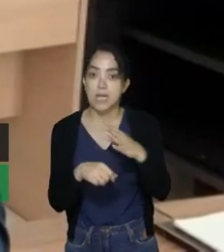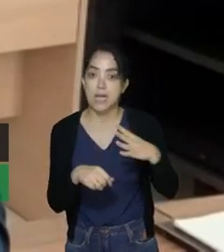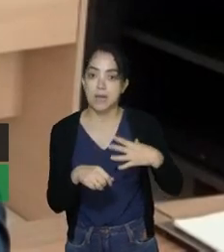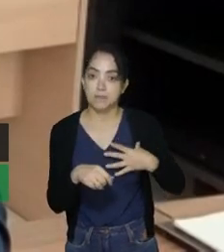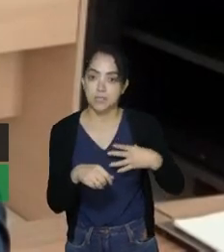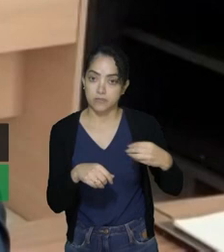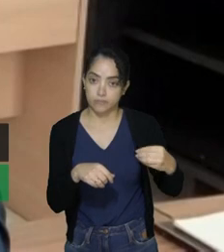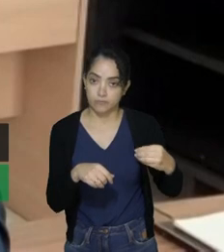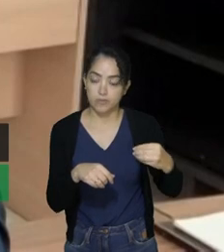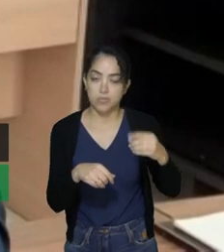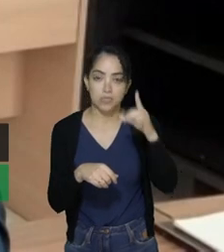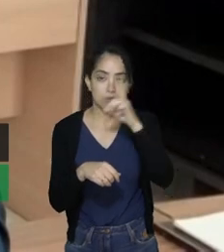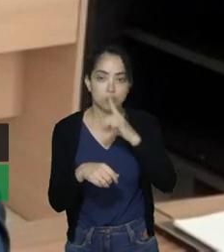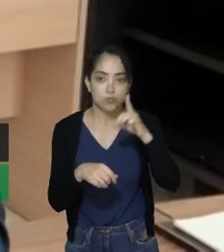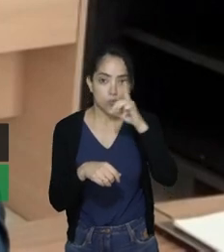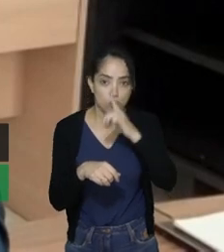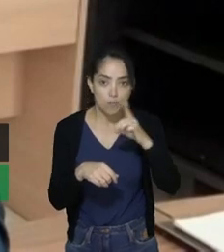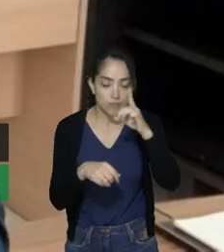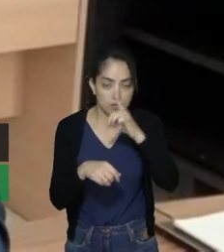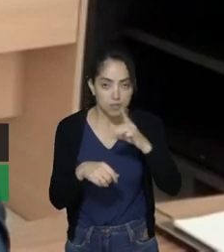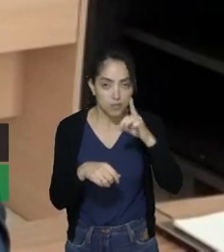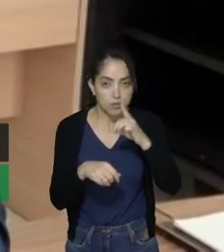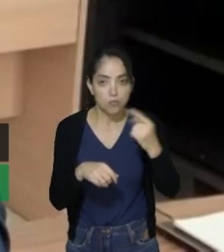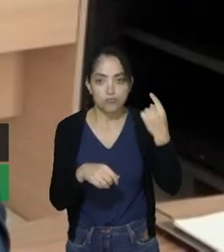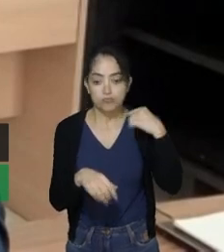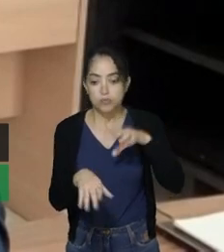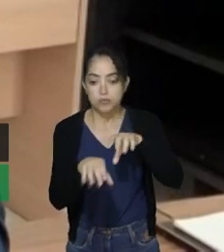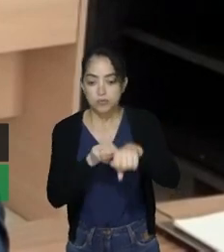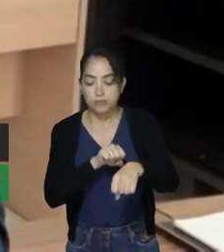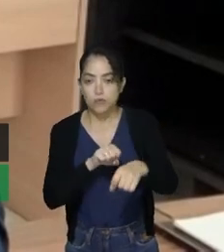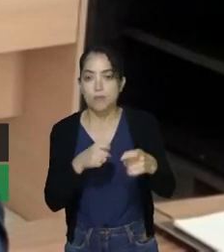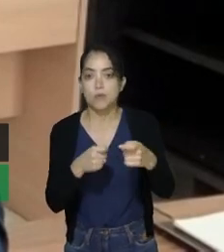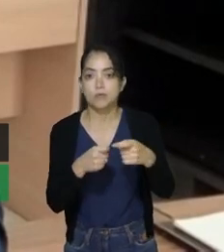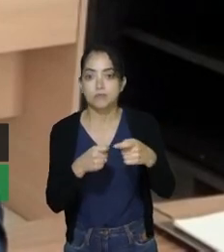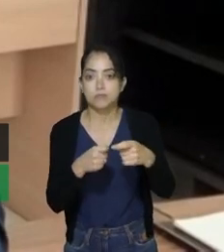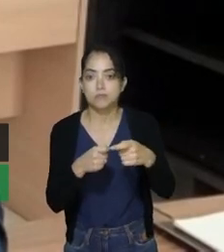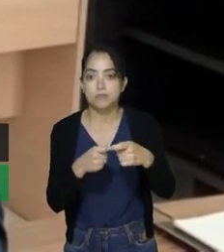retrasado, se formou médica e eu não pude dizer um muito